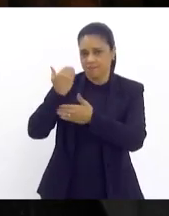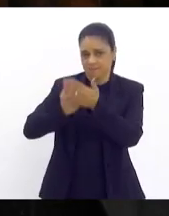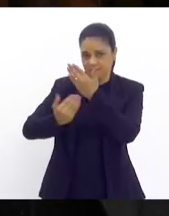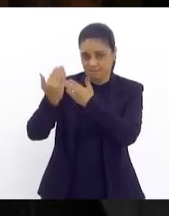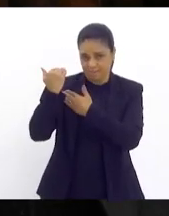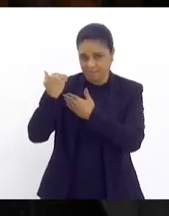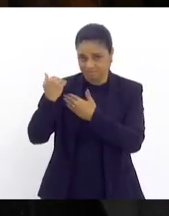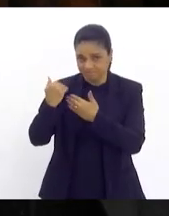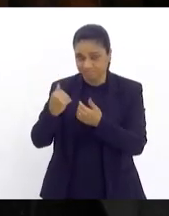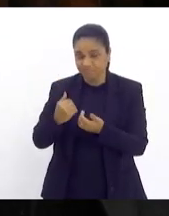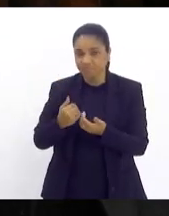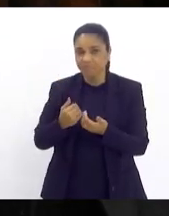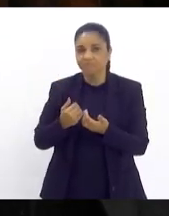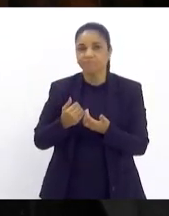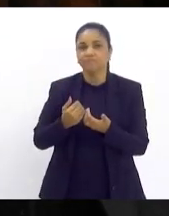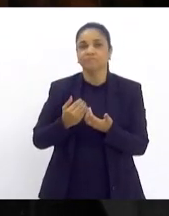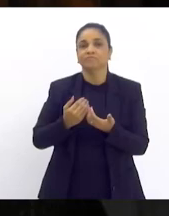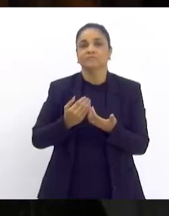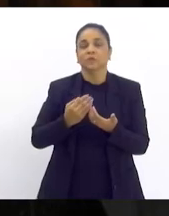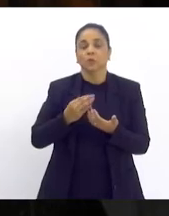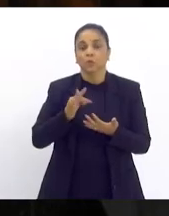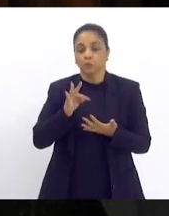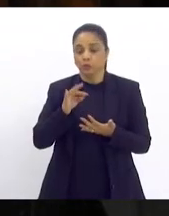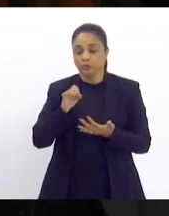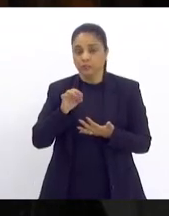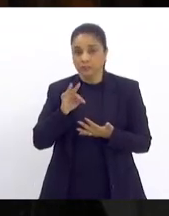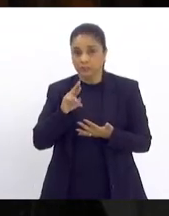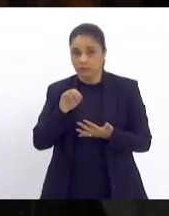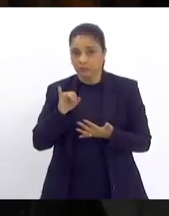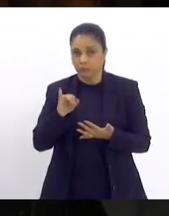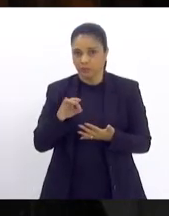carga tributária senhor presidente chamava-se